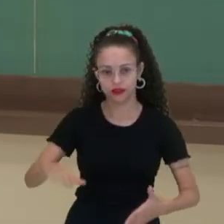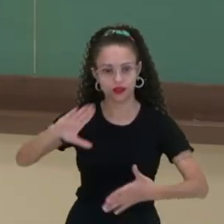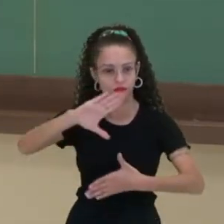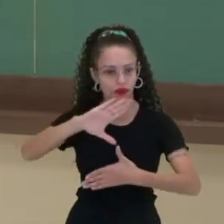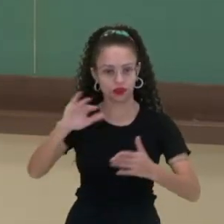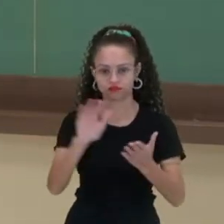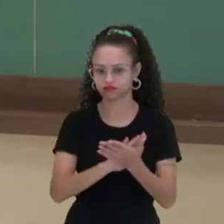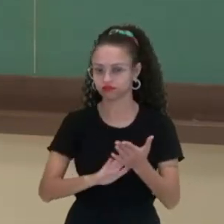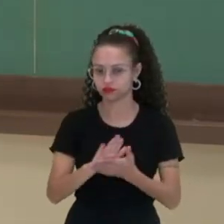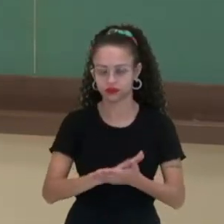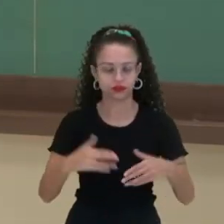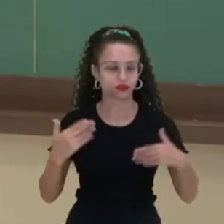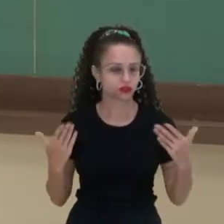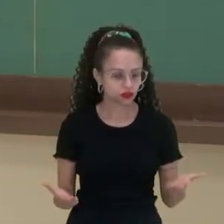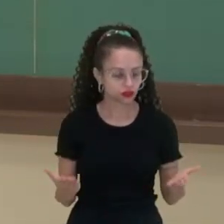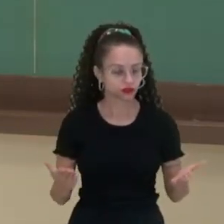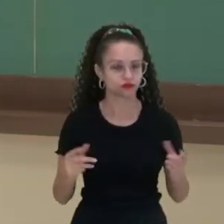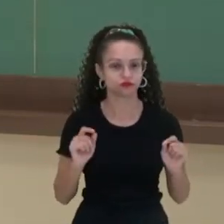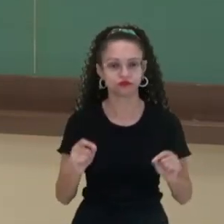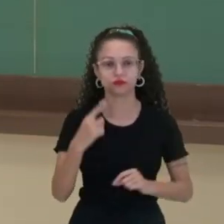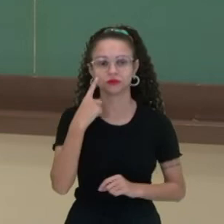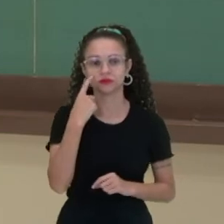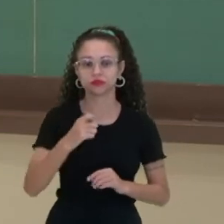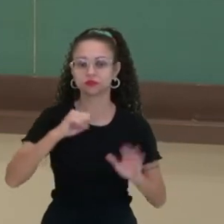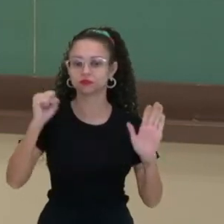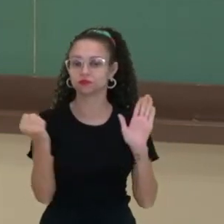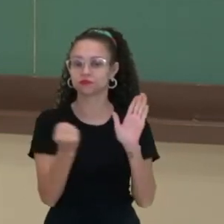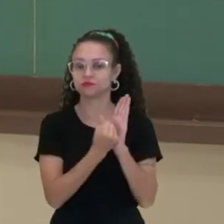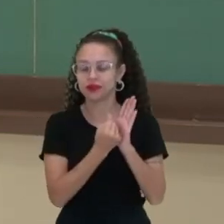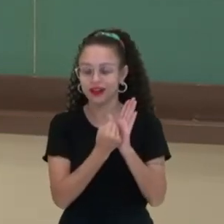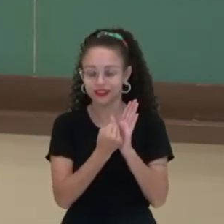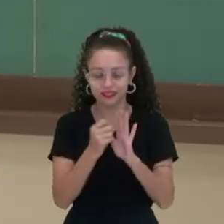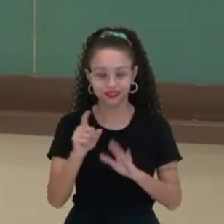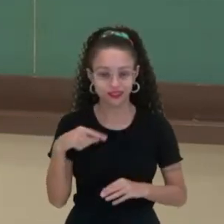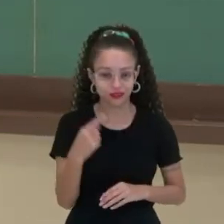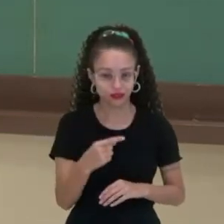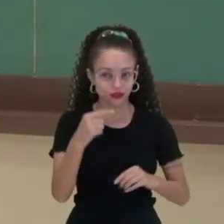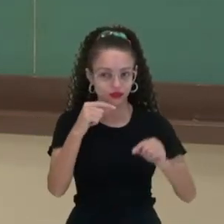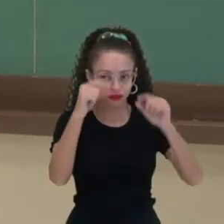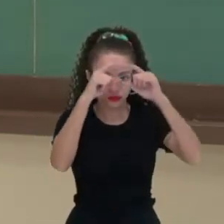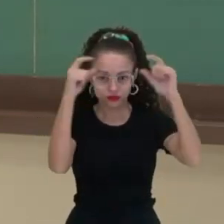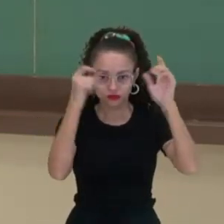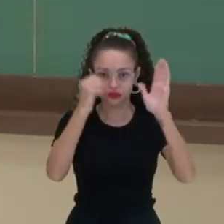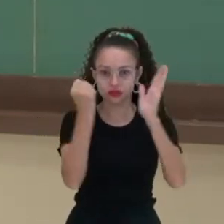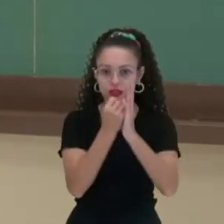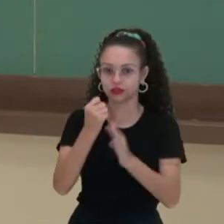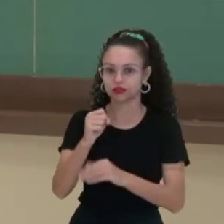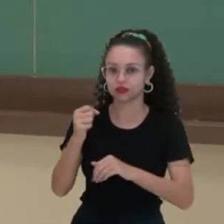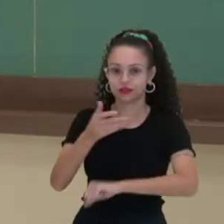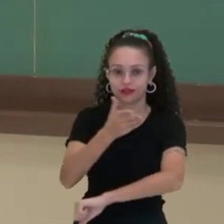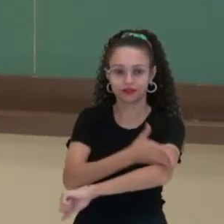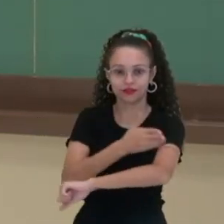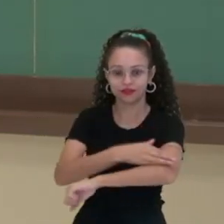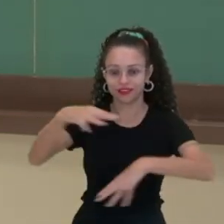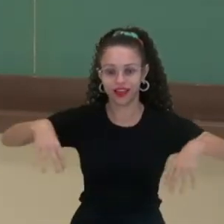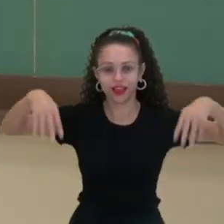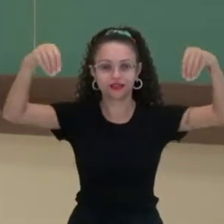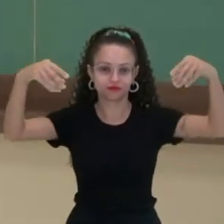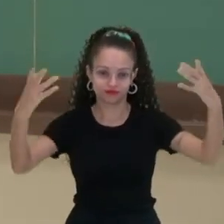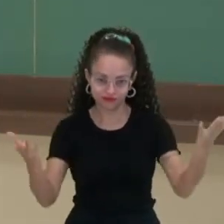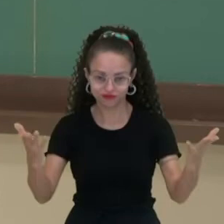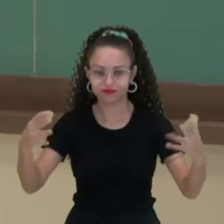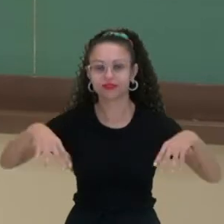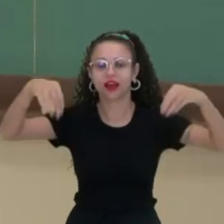é interessante que são as marcas, pelo menos o exterior, o que nós temos da imagem quando falou Idade Média, castelos. Castelos